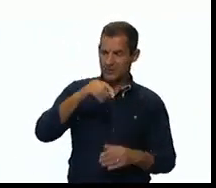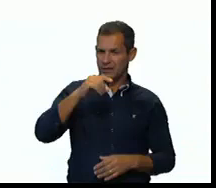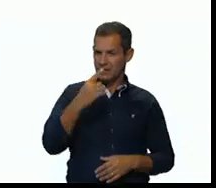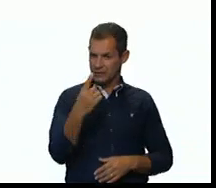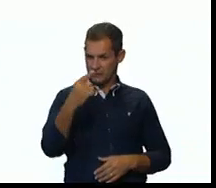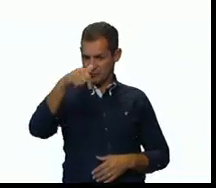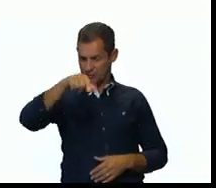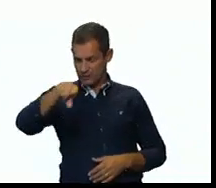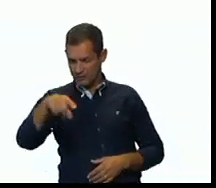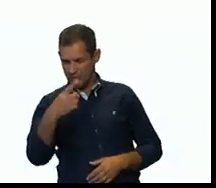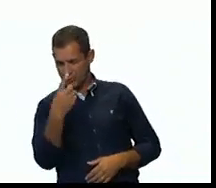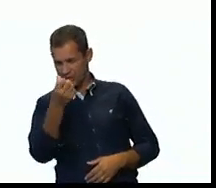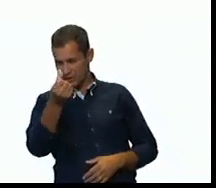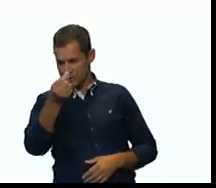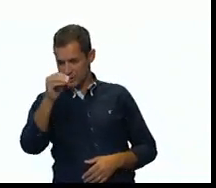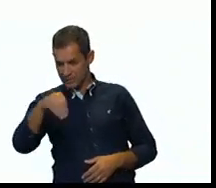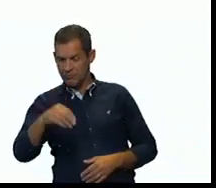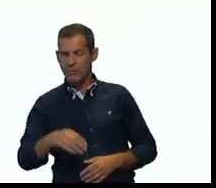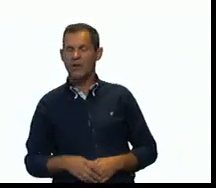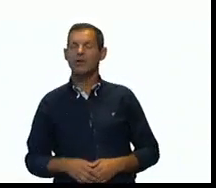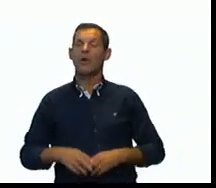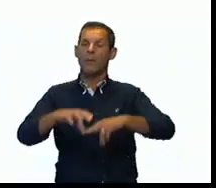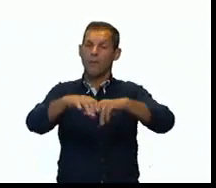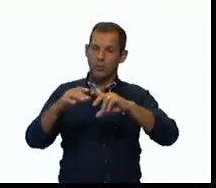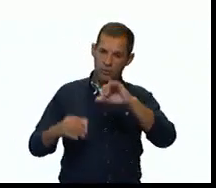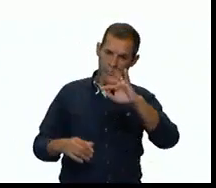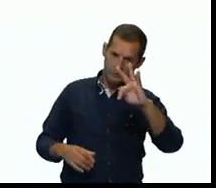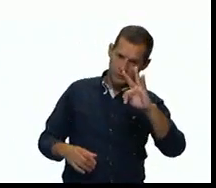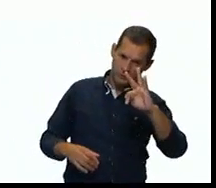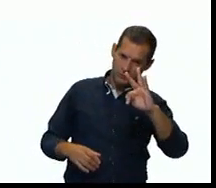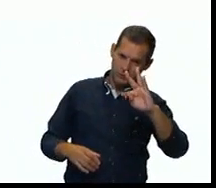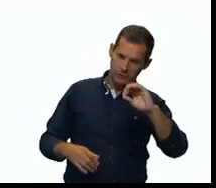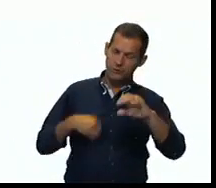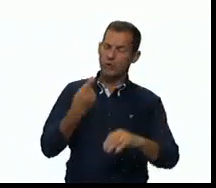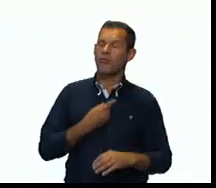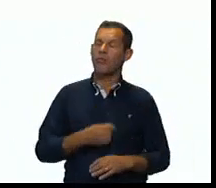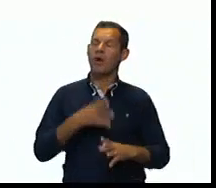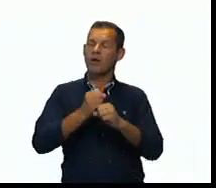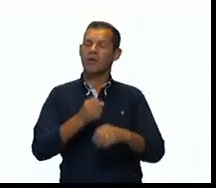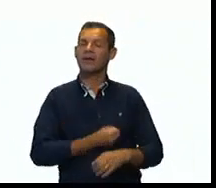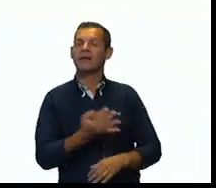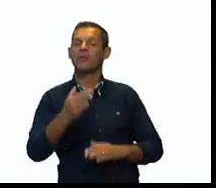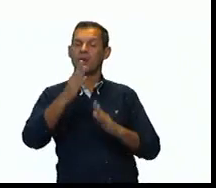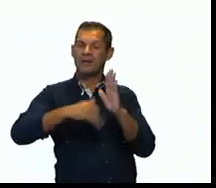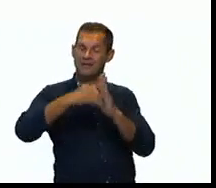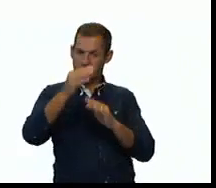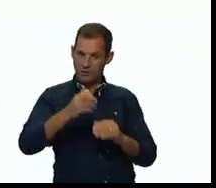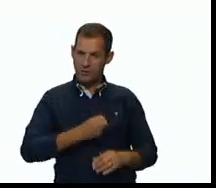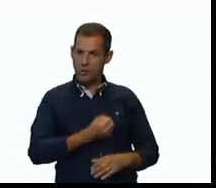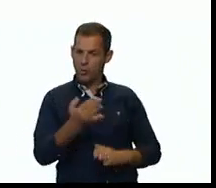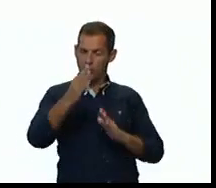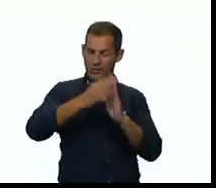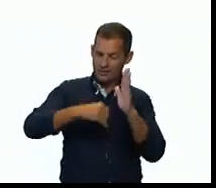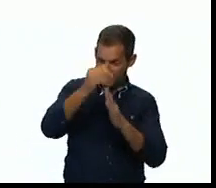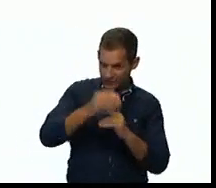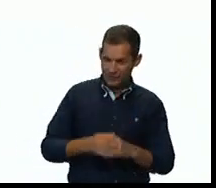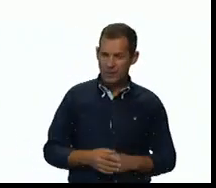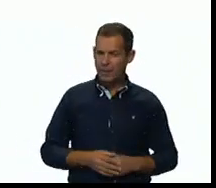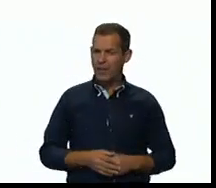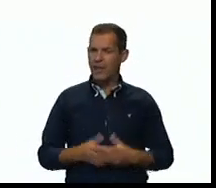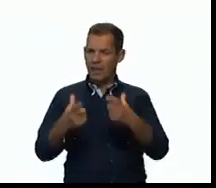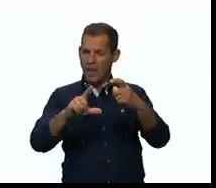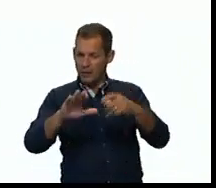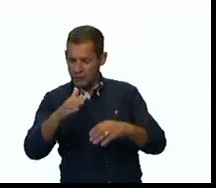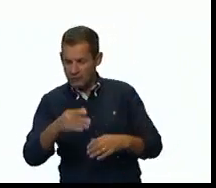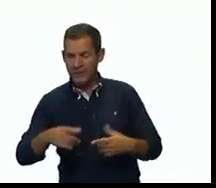7,16 metros quadrados por litro. Assim, nós vamos calcular a quantidade de tinta como? Quantidade de tinta é a área